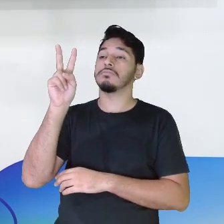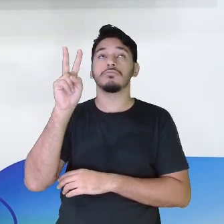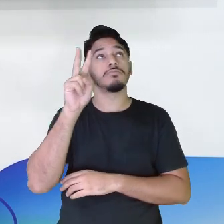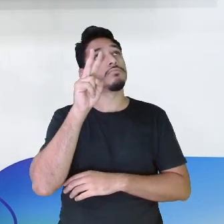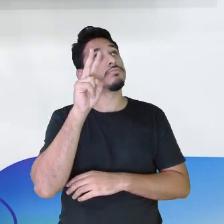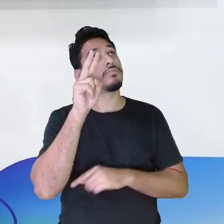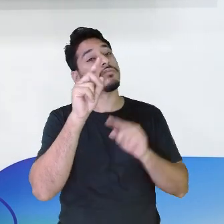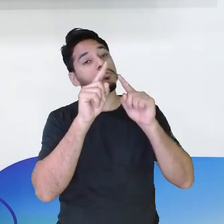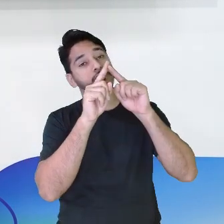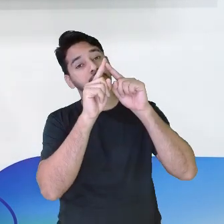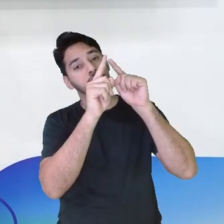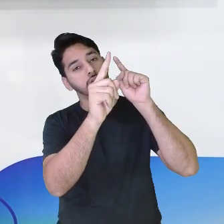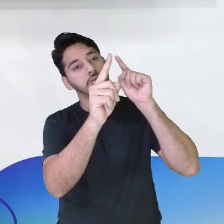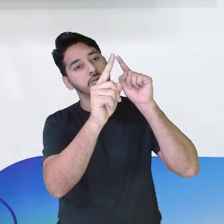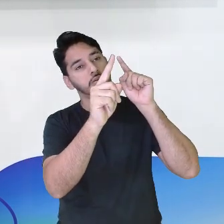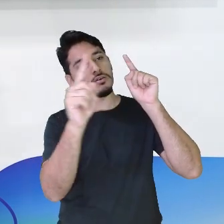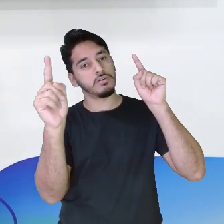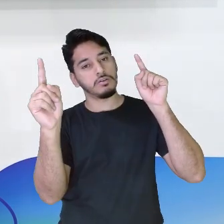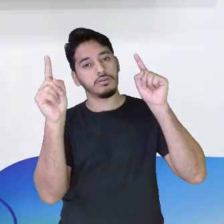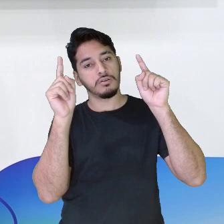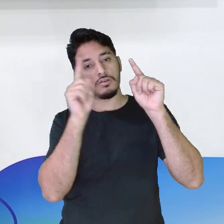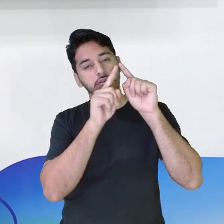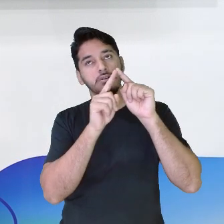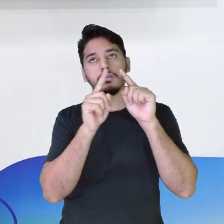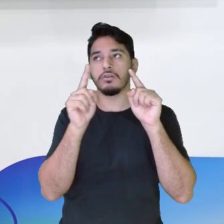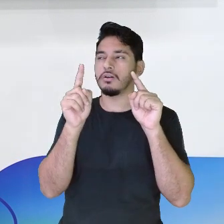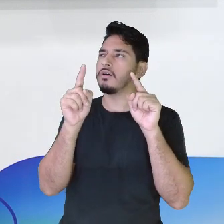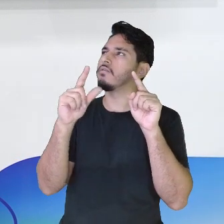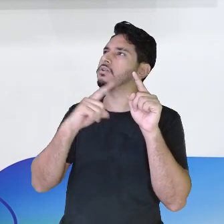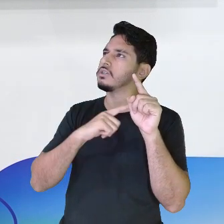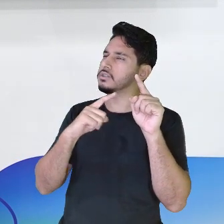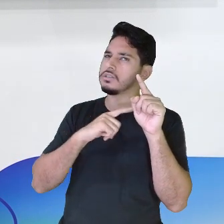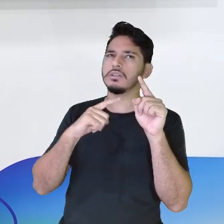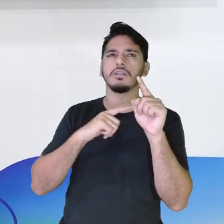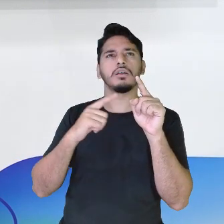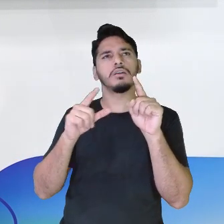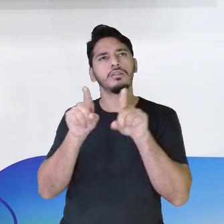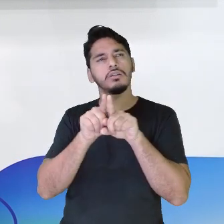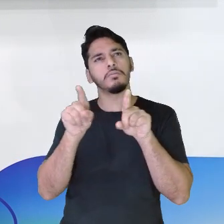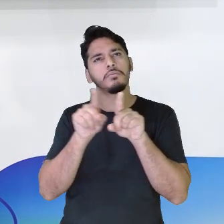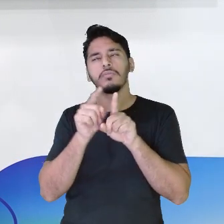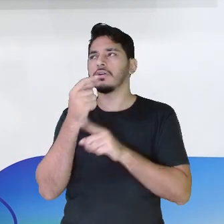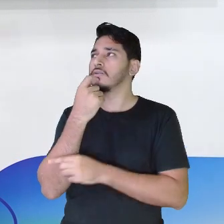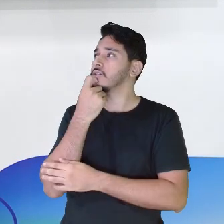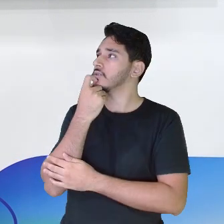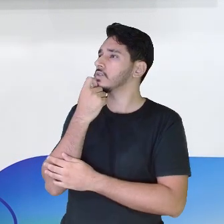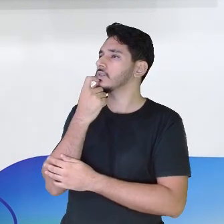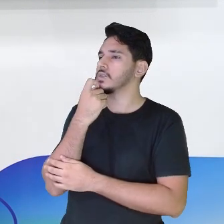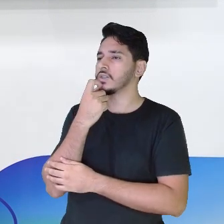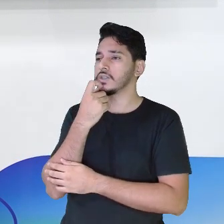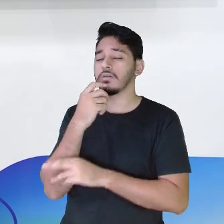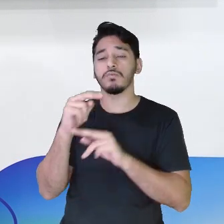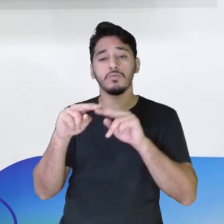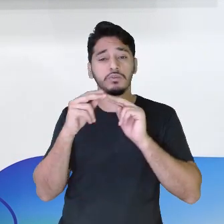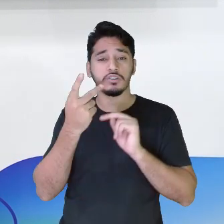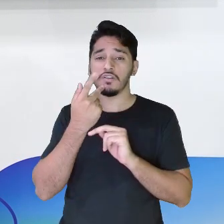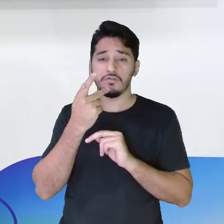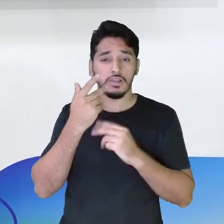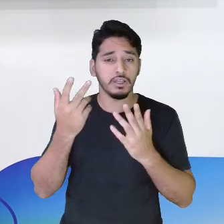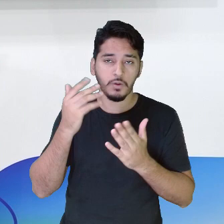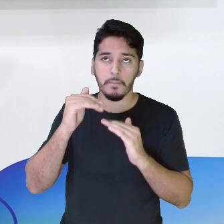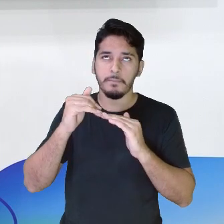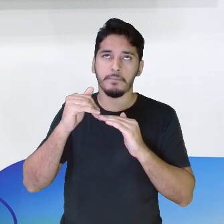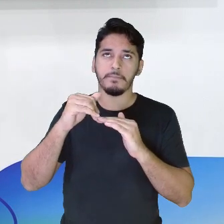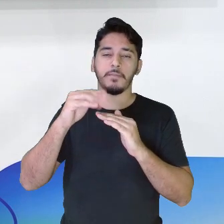de quina, a gente vai ter ângulo reto também, tá? Por isso que ele diz aqui que o ângulo